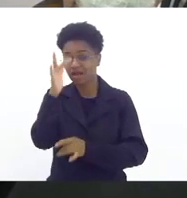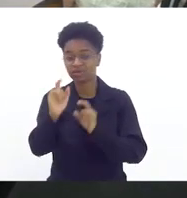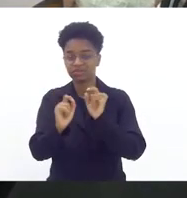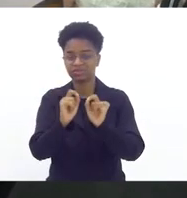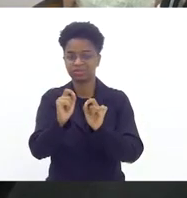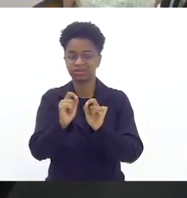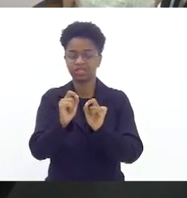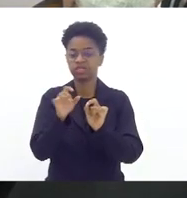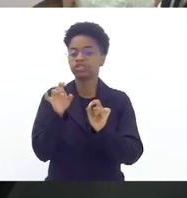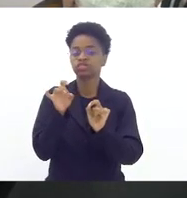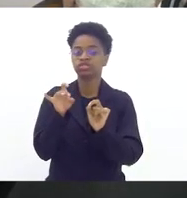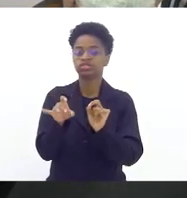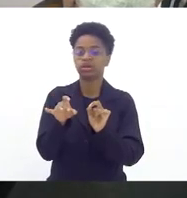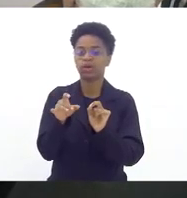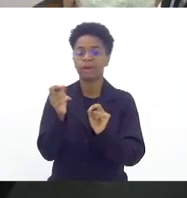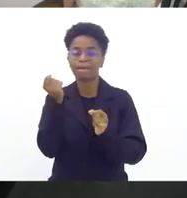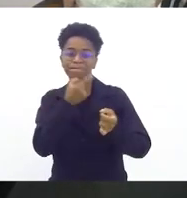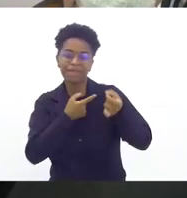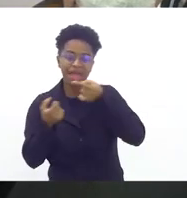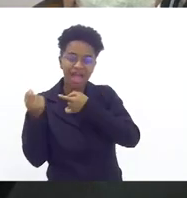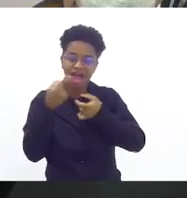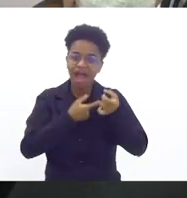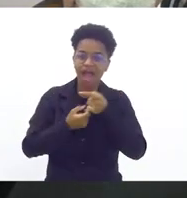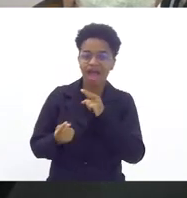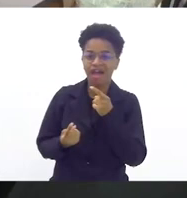onda de fazer aquelas piadinhas